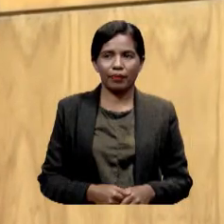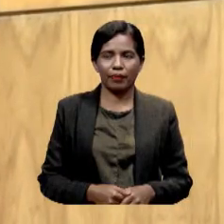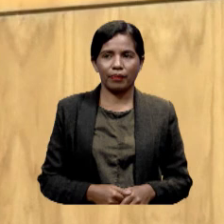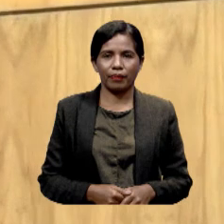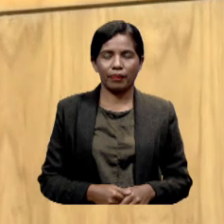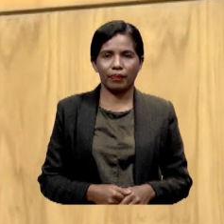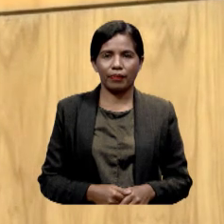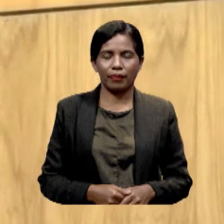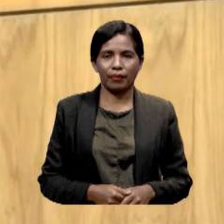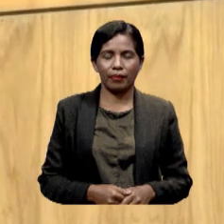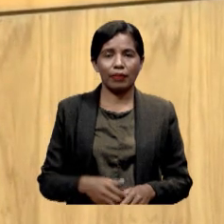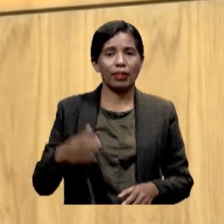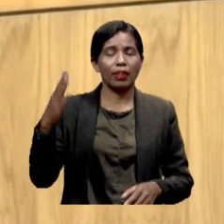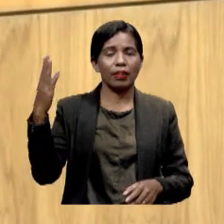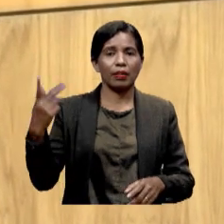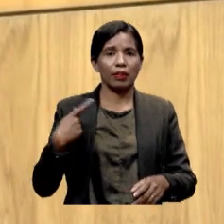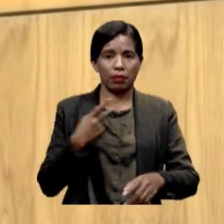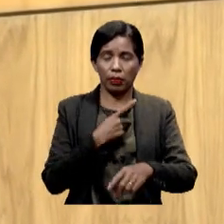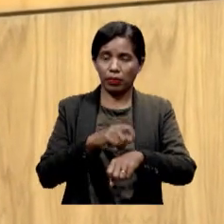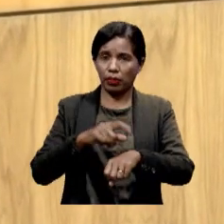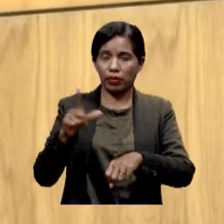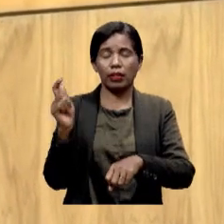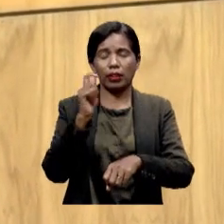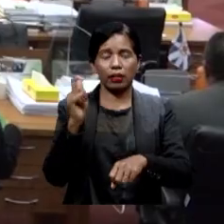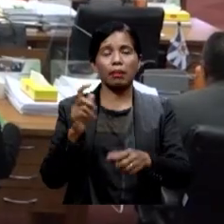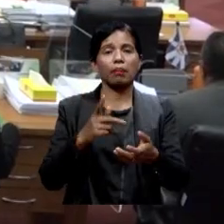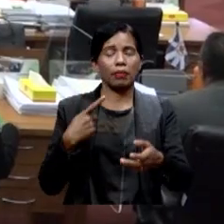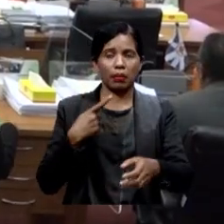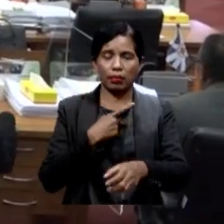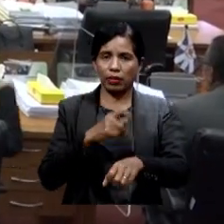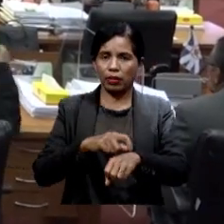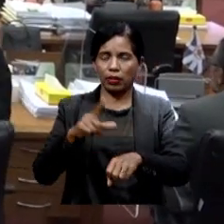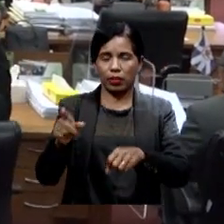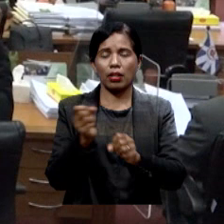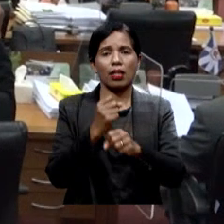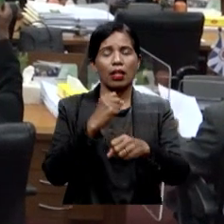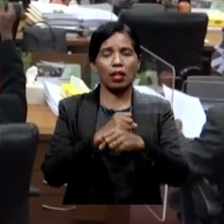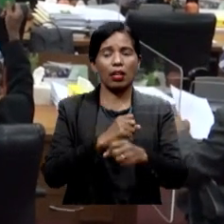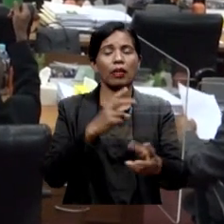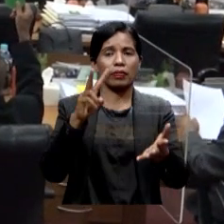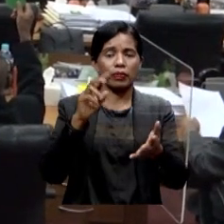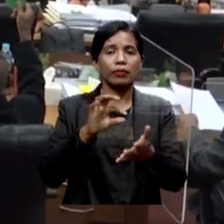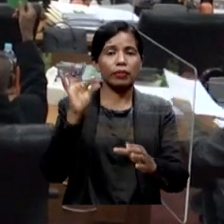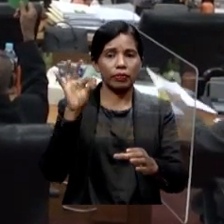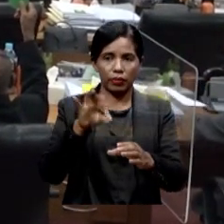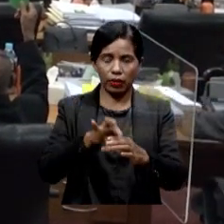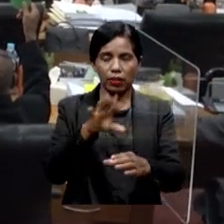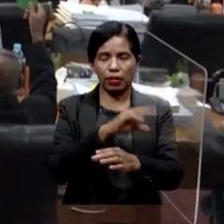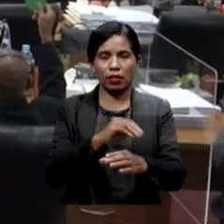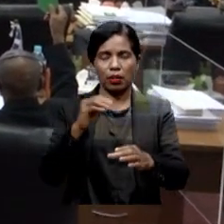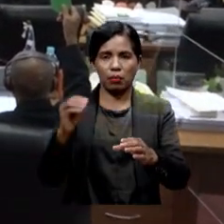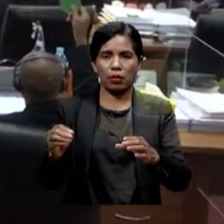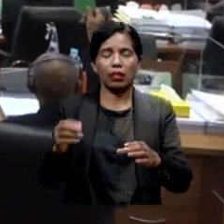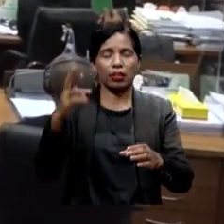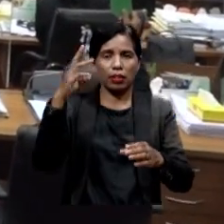E a plenária terça semana, né, Parlamento Nacional, a votação vai pedir o assentimento de deslocação se afastado José